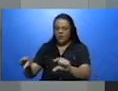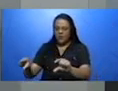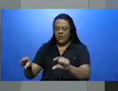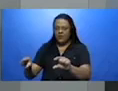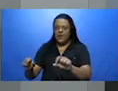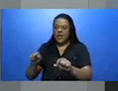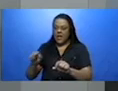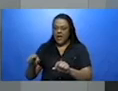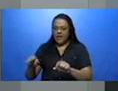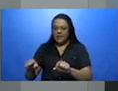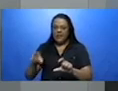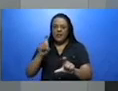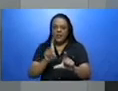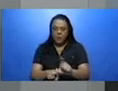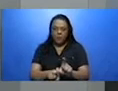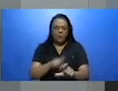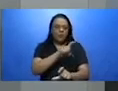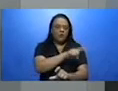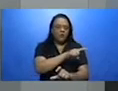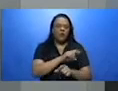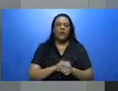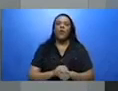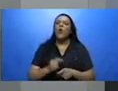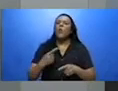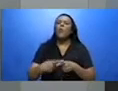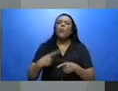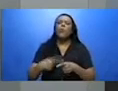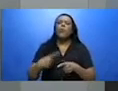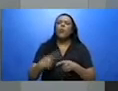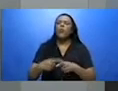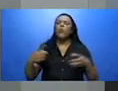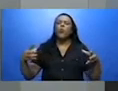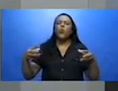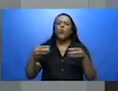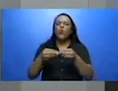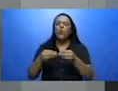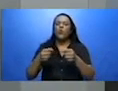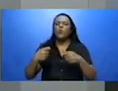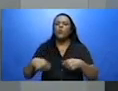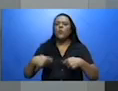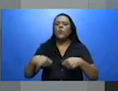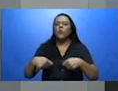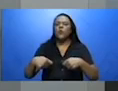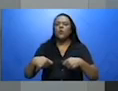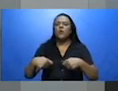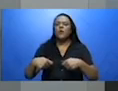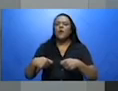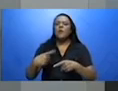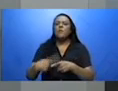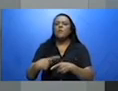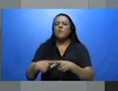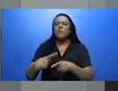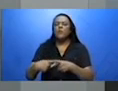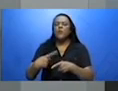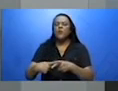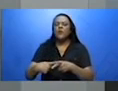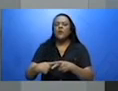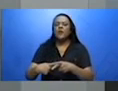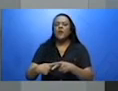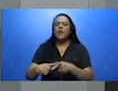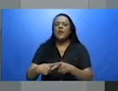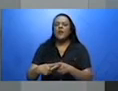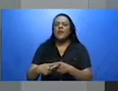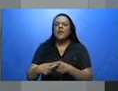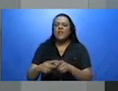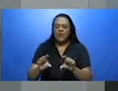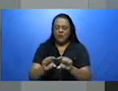mais verbos. Reduzidas porque vai ser tirado alguma coisa. E eu já vou adiantar para vocês. O que vai ser